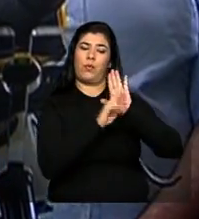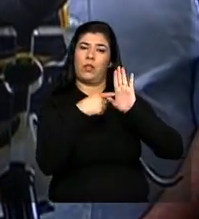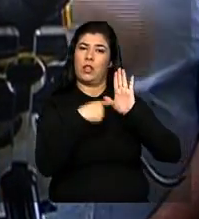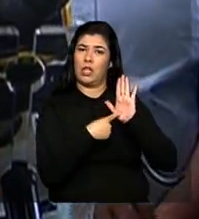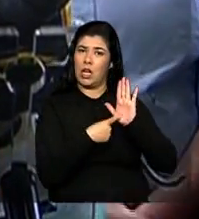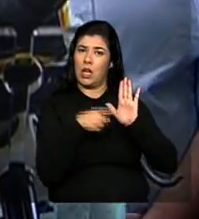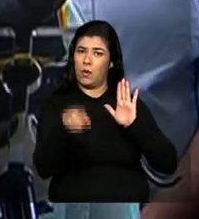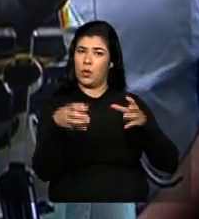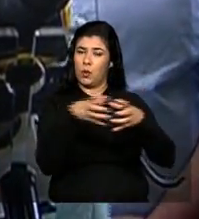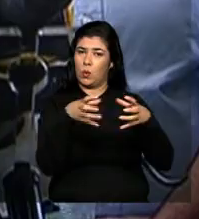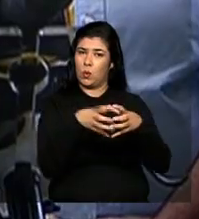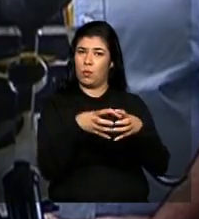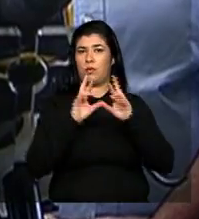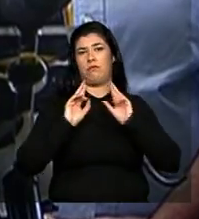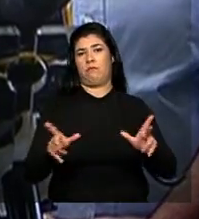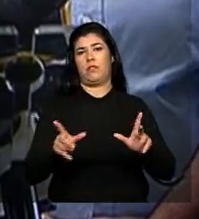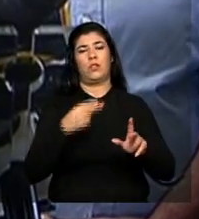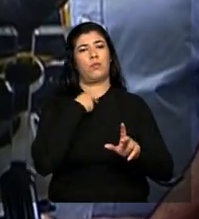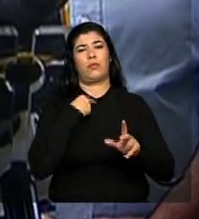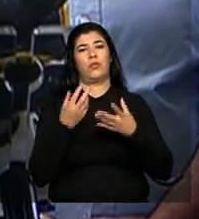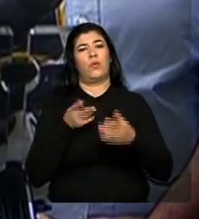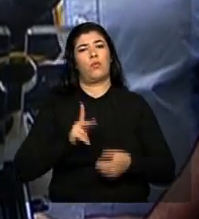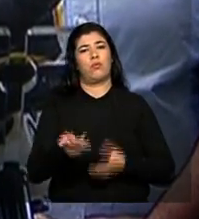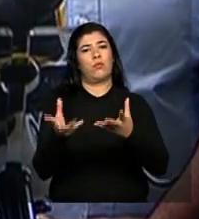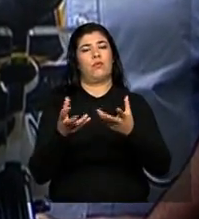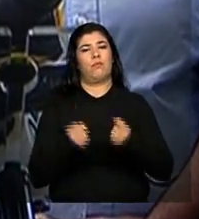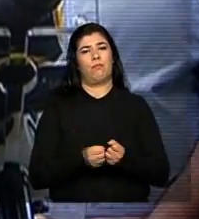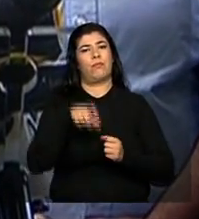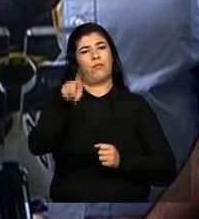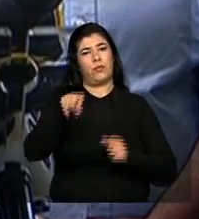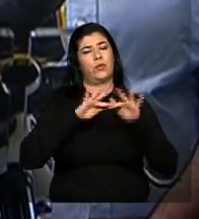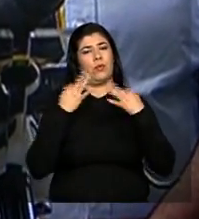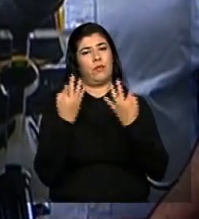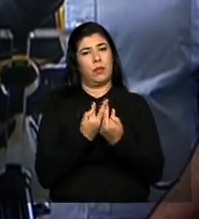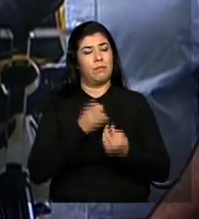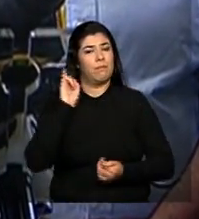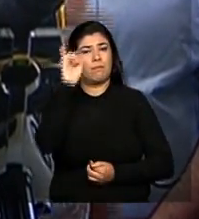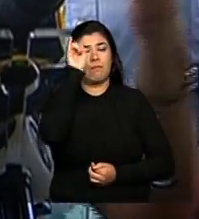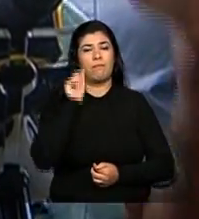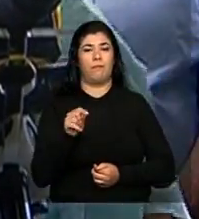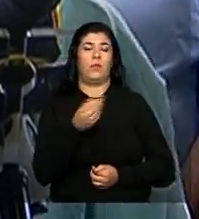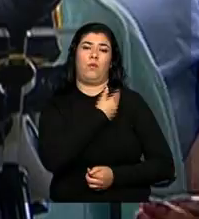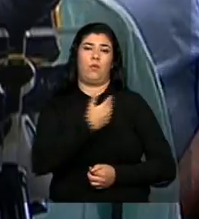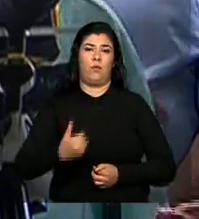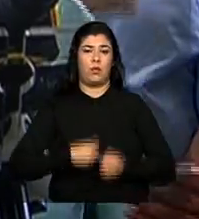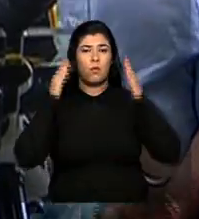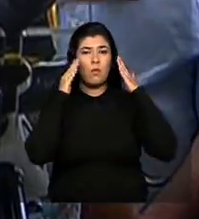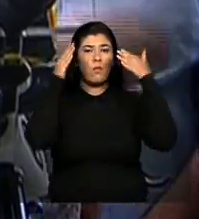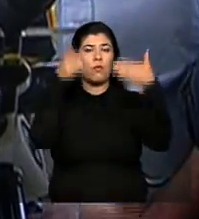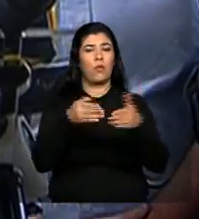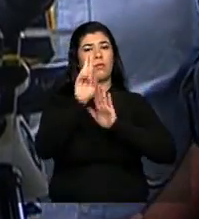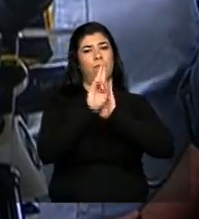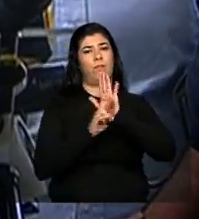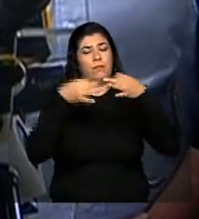do Bolsa Família. Então, é fundamental que um governo faça isso. É fundamental que sempre ele foque no programa.